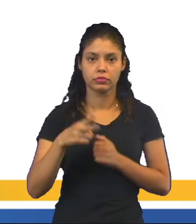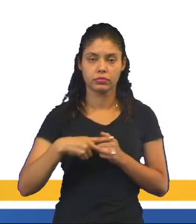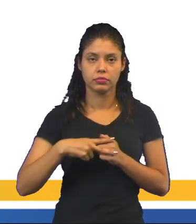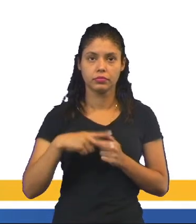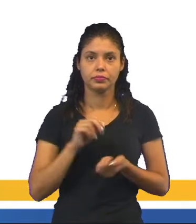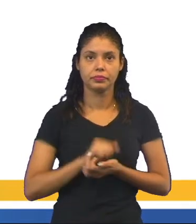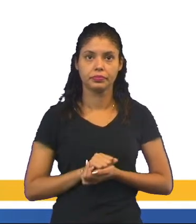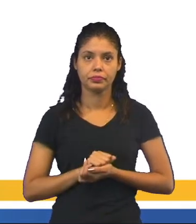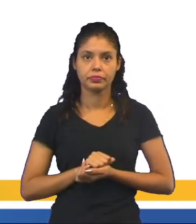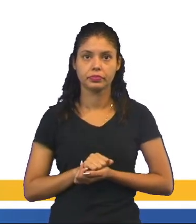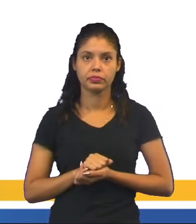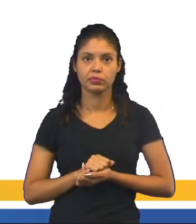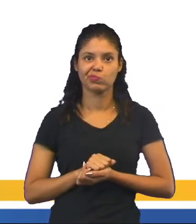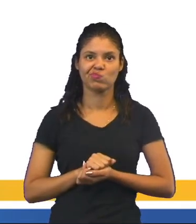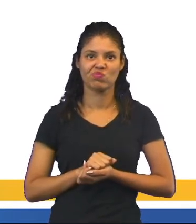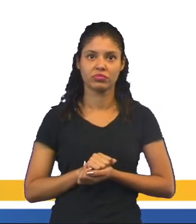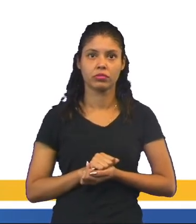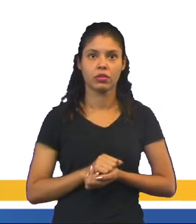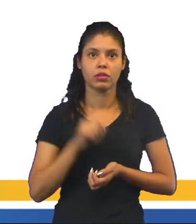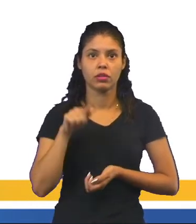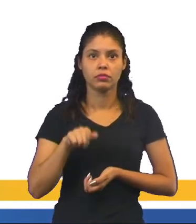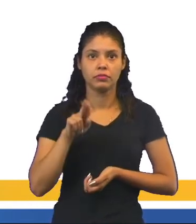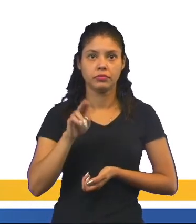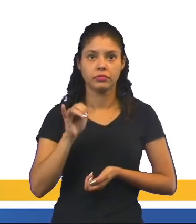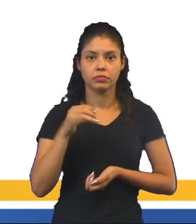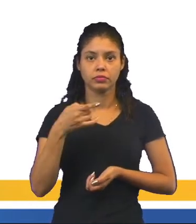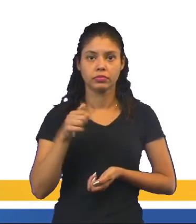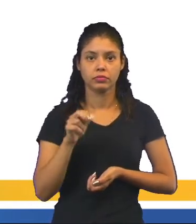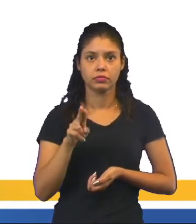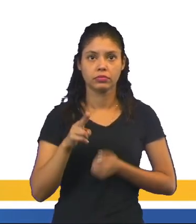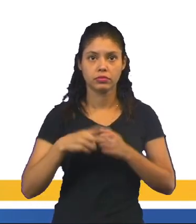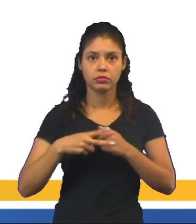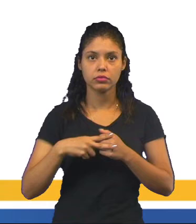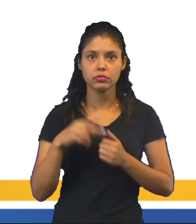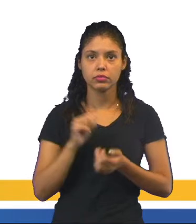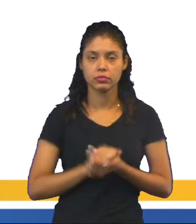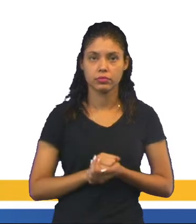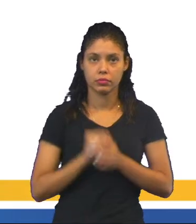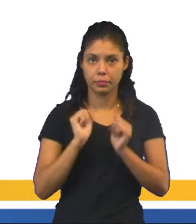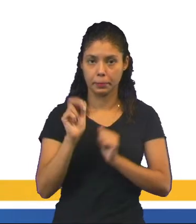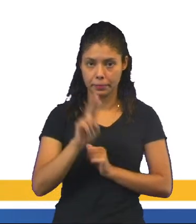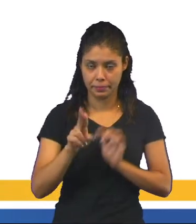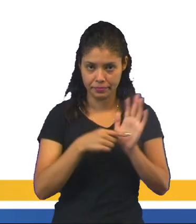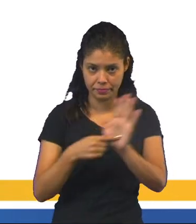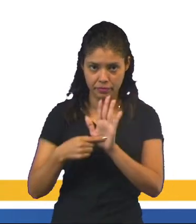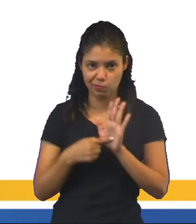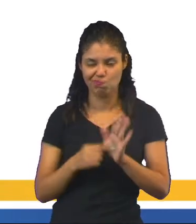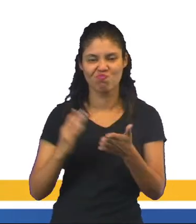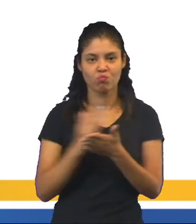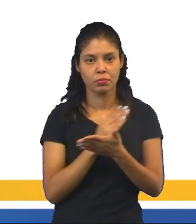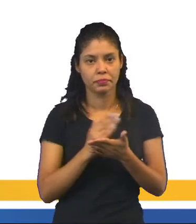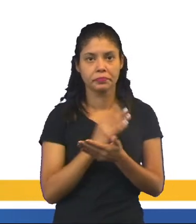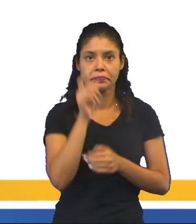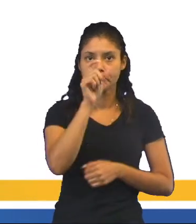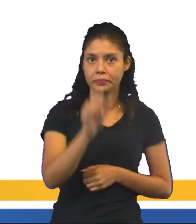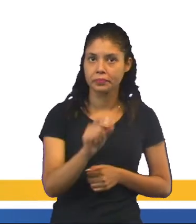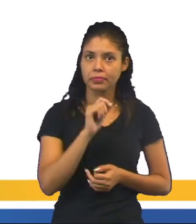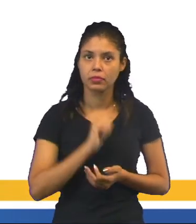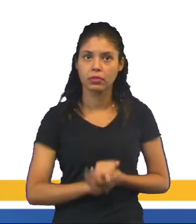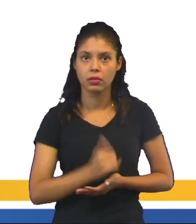negar. Aí tem queixou-se, do verbo queixar, ó, que também pode indicar lá uma queixa do